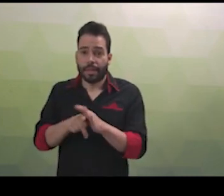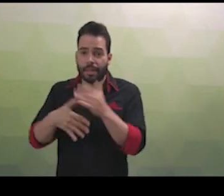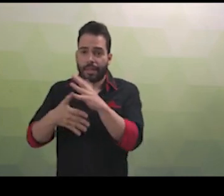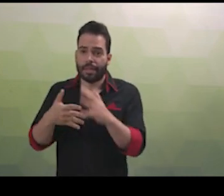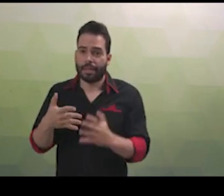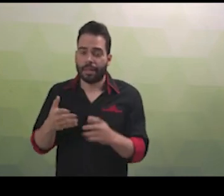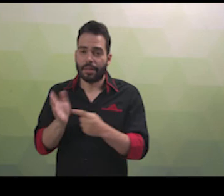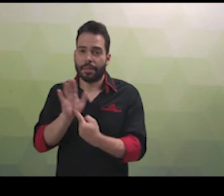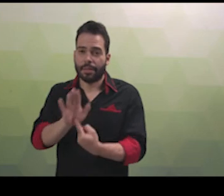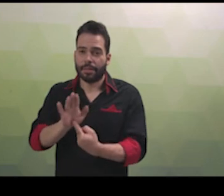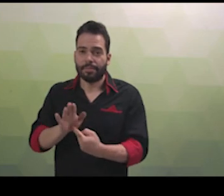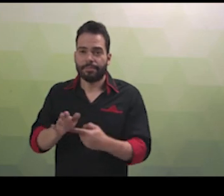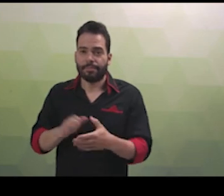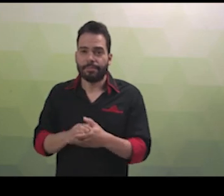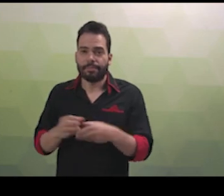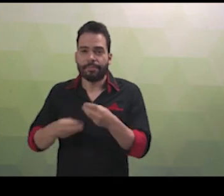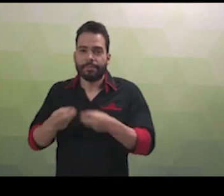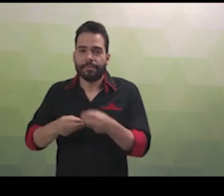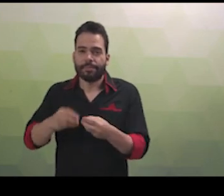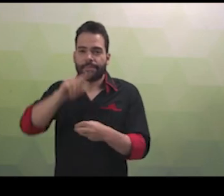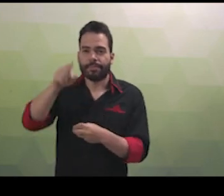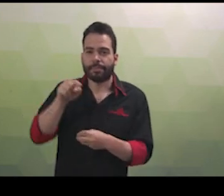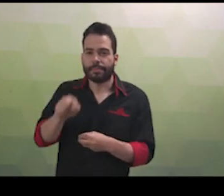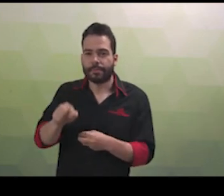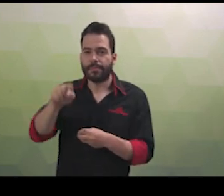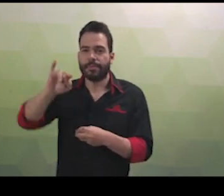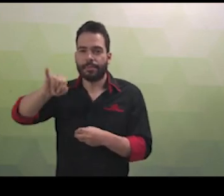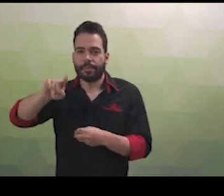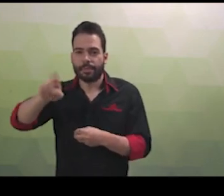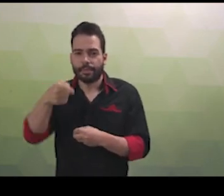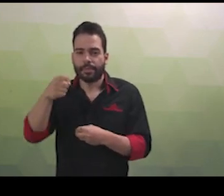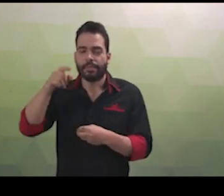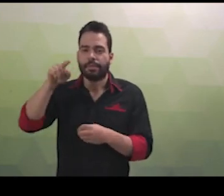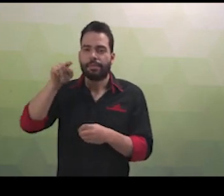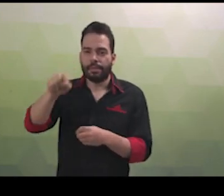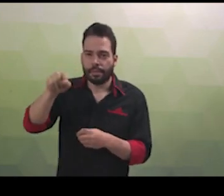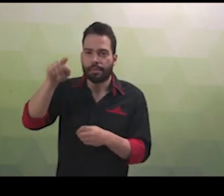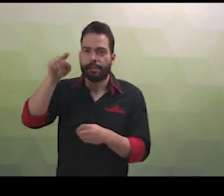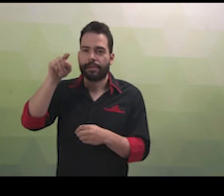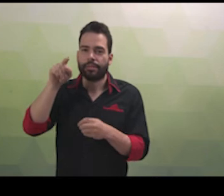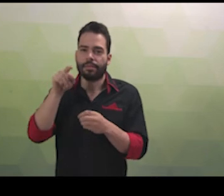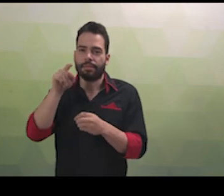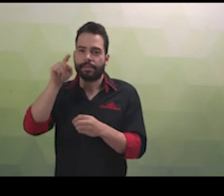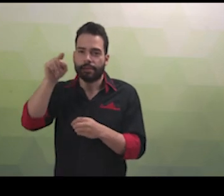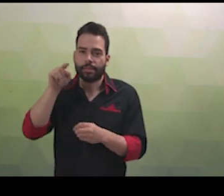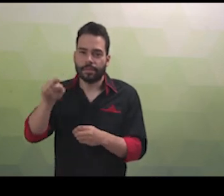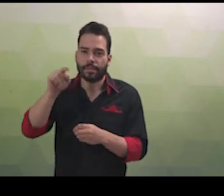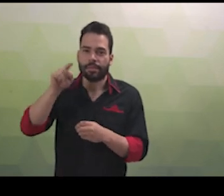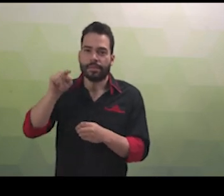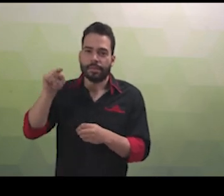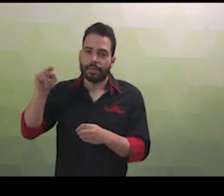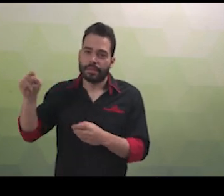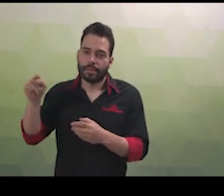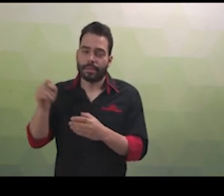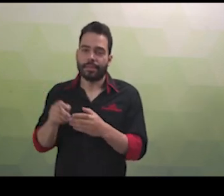visual dão ênfase à pontuação correspondente na língua escrita. Imagine um texto inteiro sem vírgula, ponto final, dois